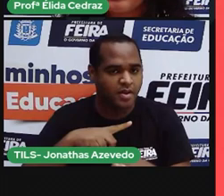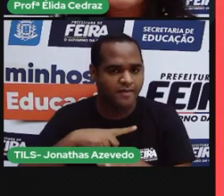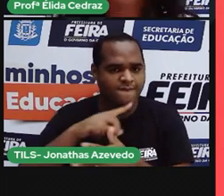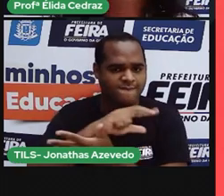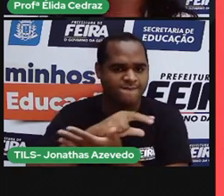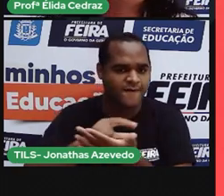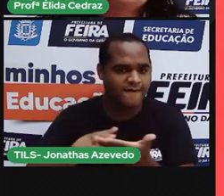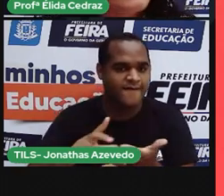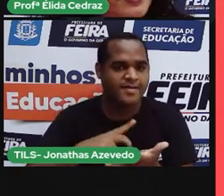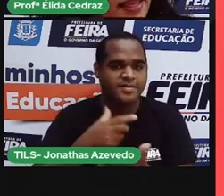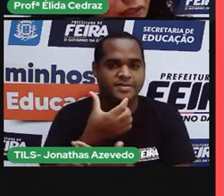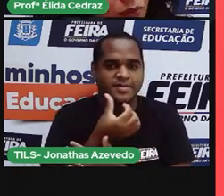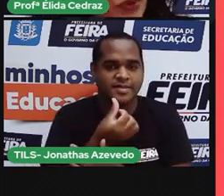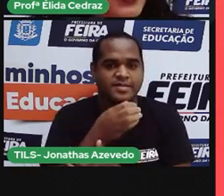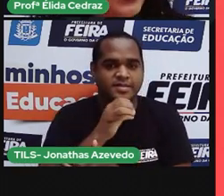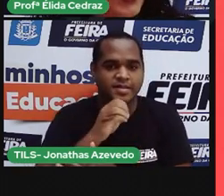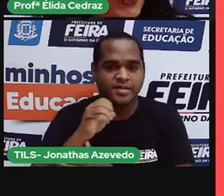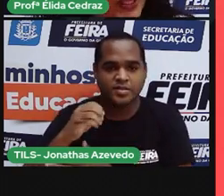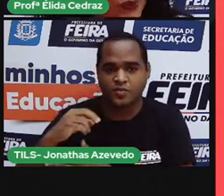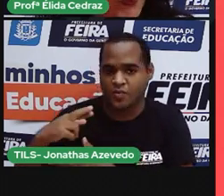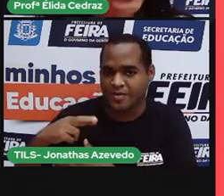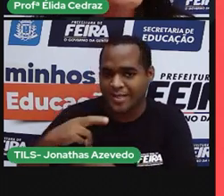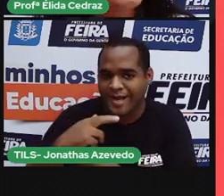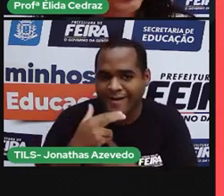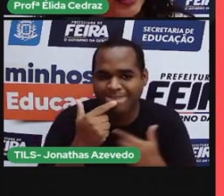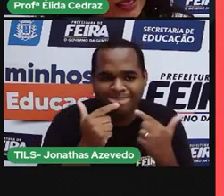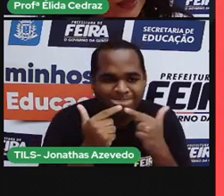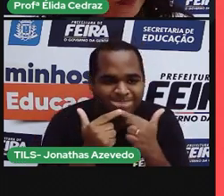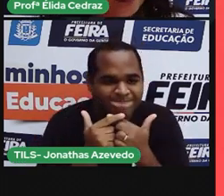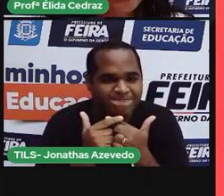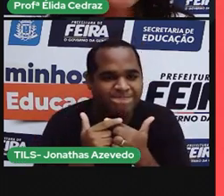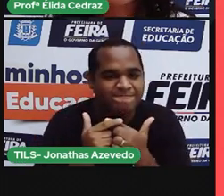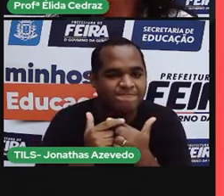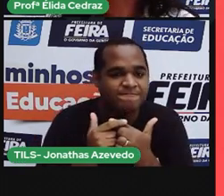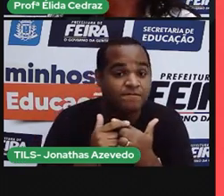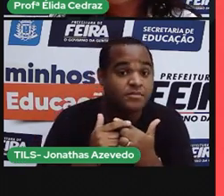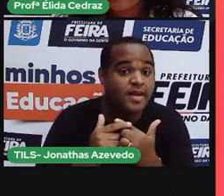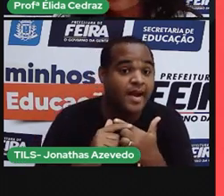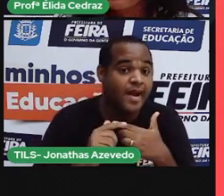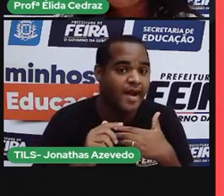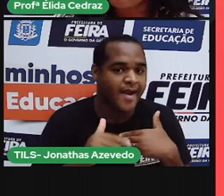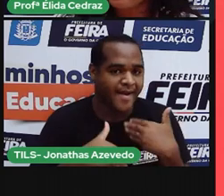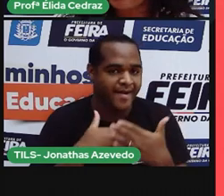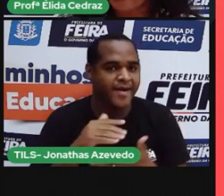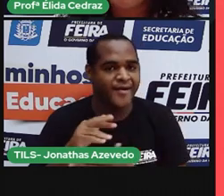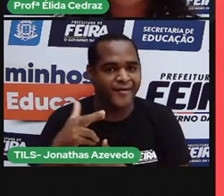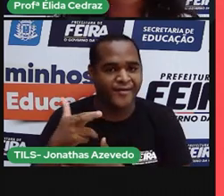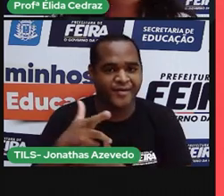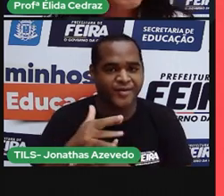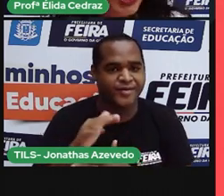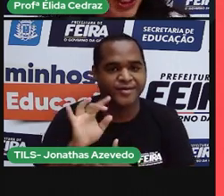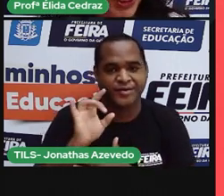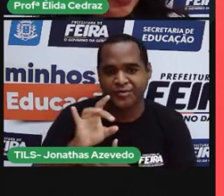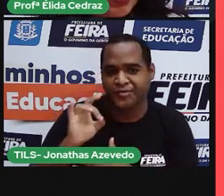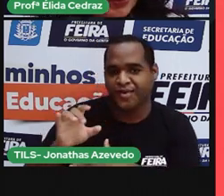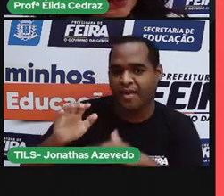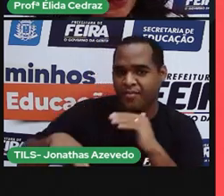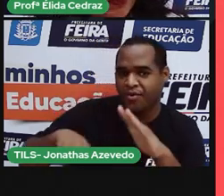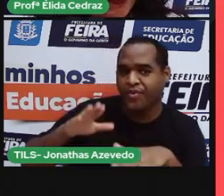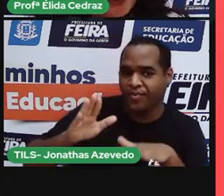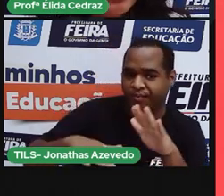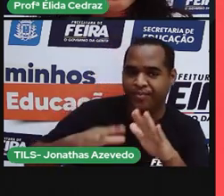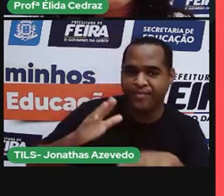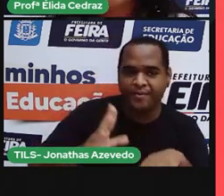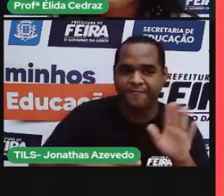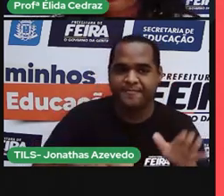batiam, 600 roedores vinham. Cada roedor tinha um